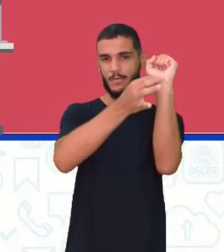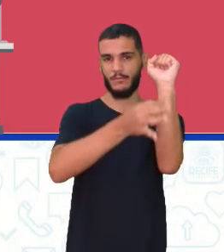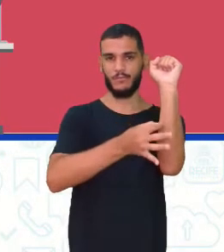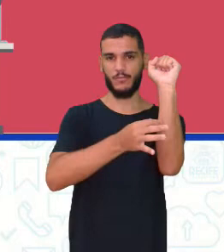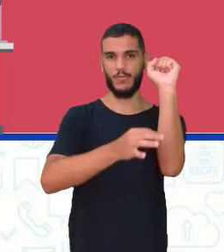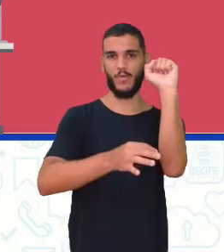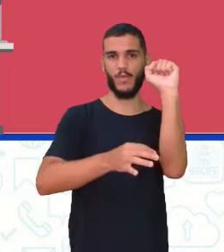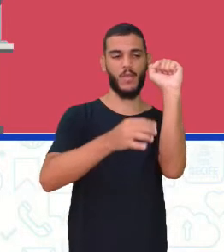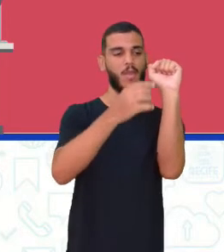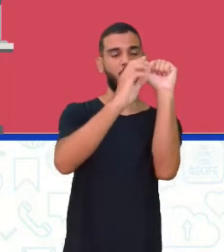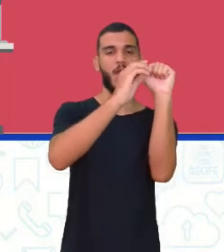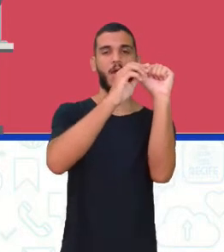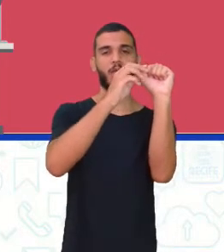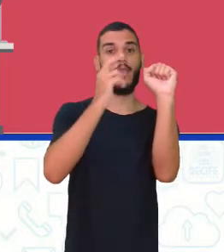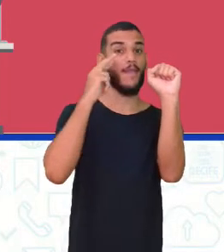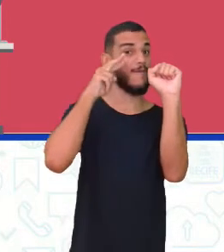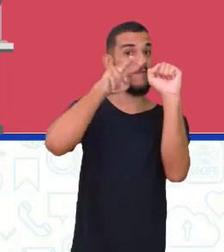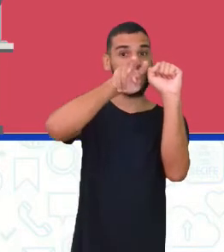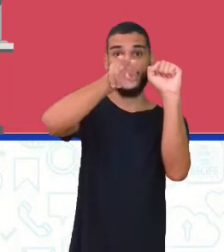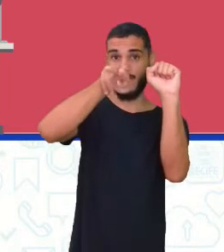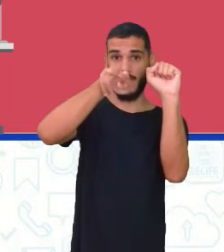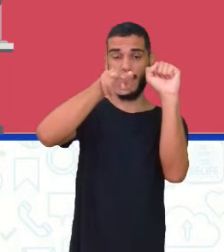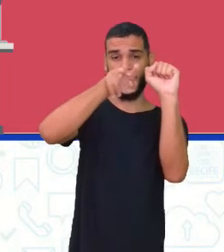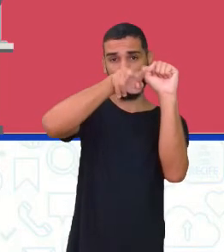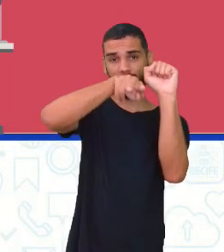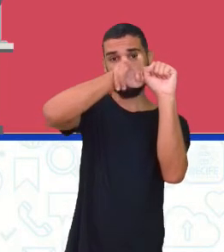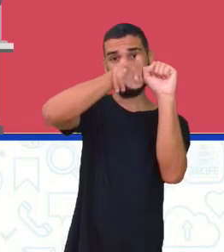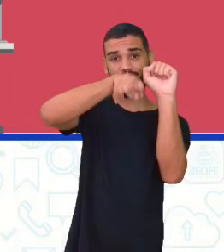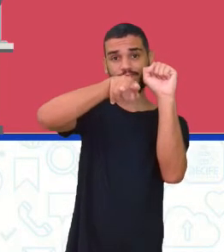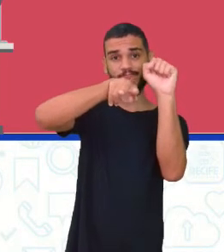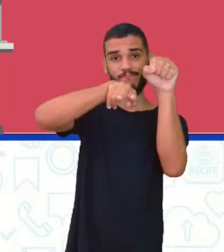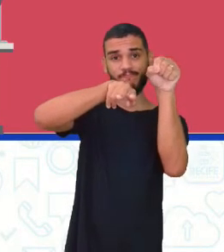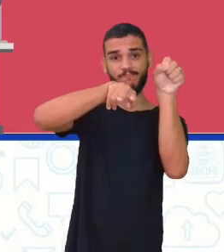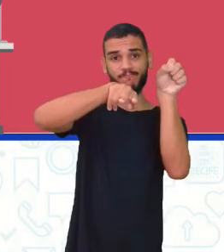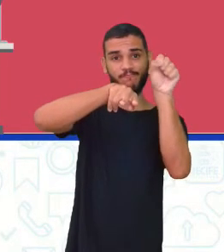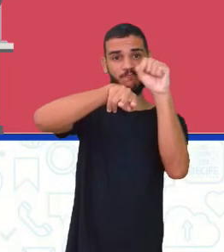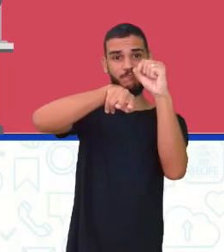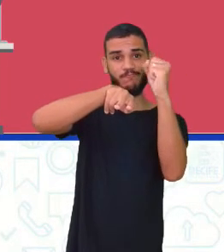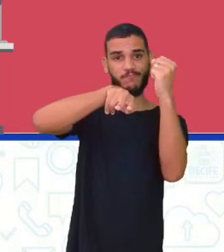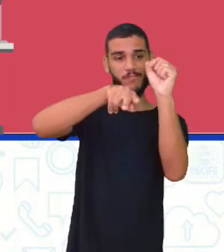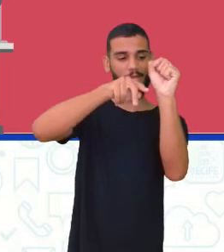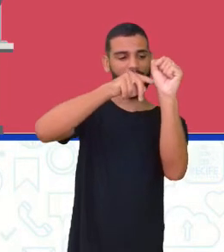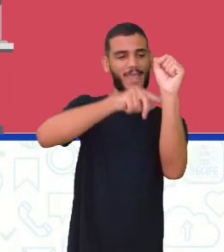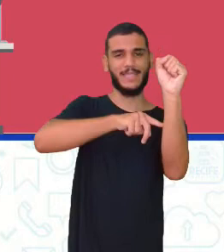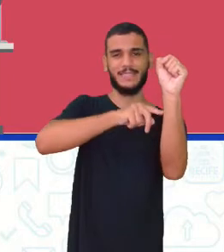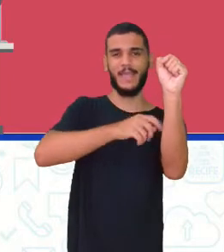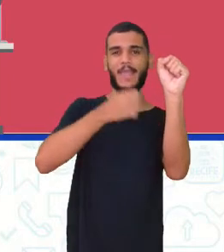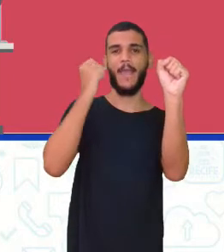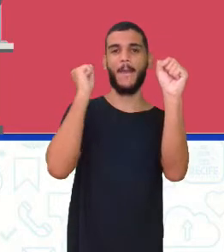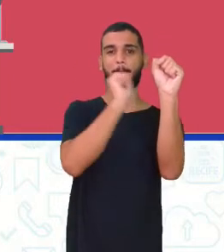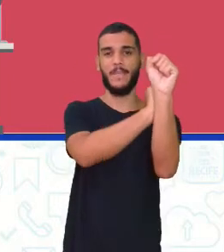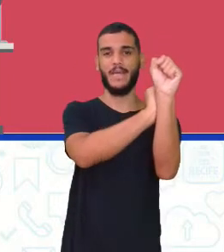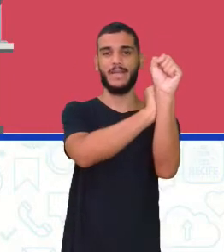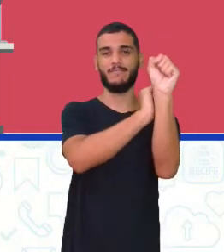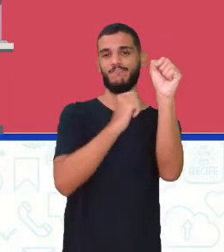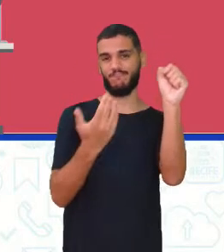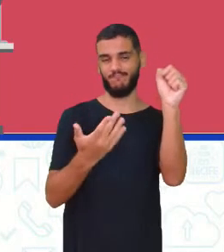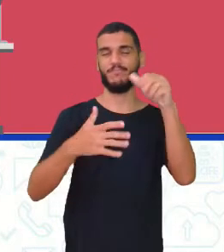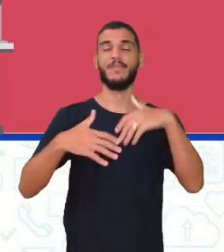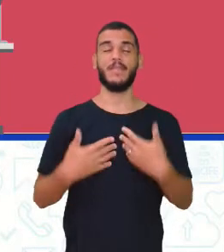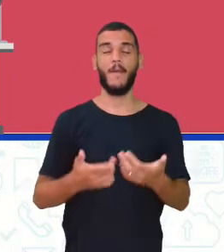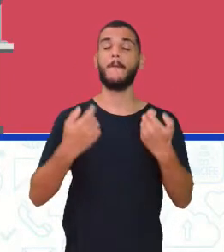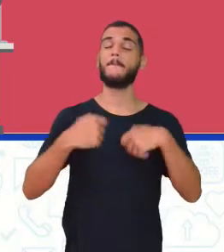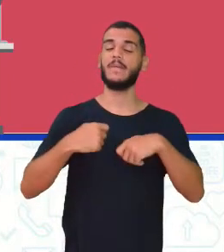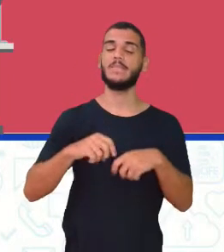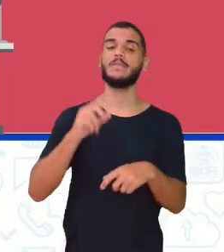olhos. Então, veja aí que essa tela, ela tem que estar à altura dos olhos, para assim a gente poder dizer que estamos tendo cuidados com o